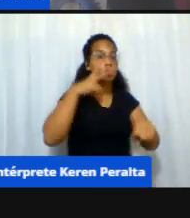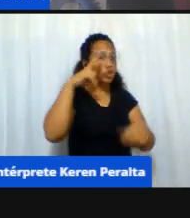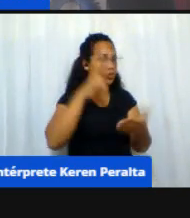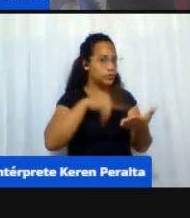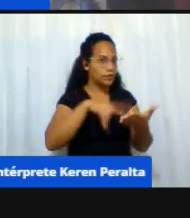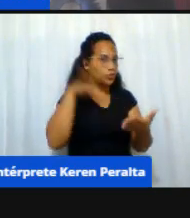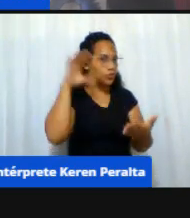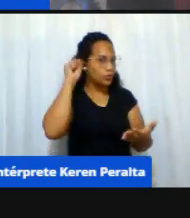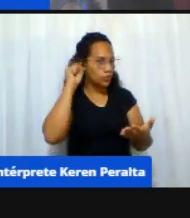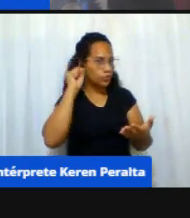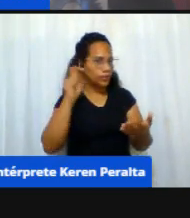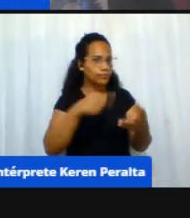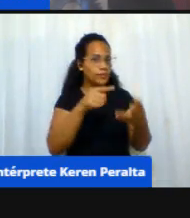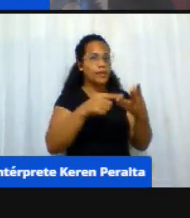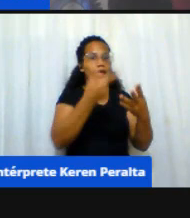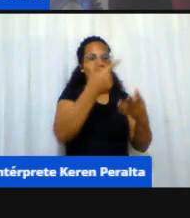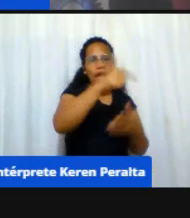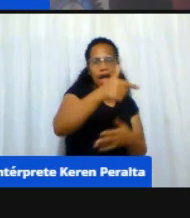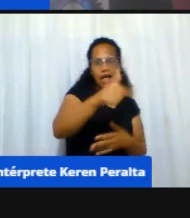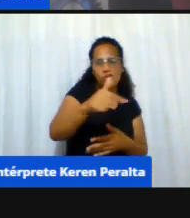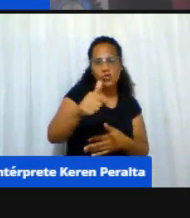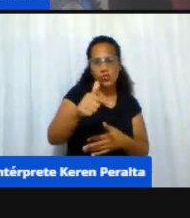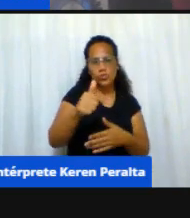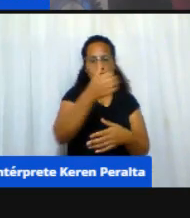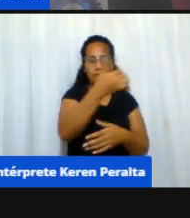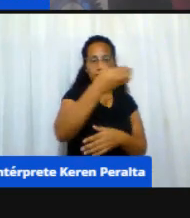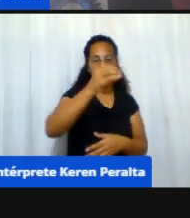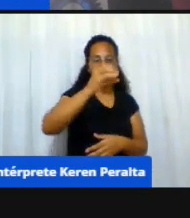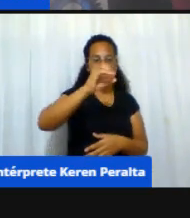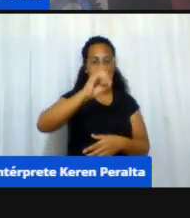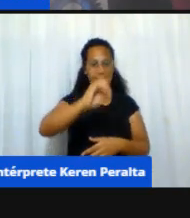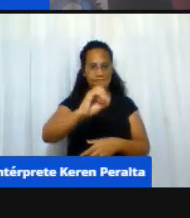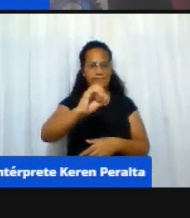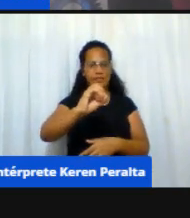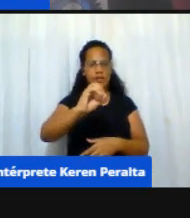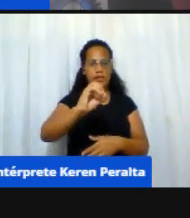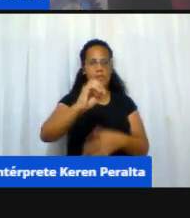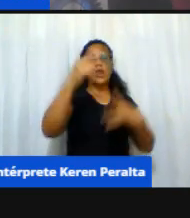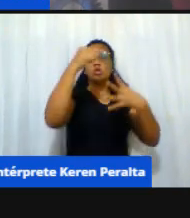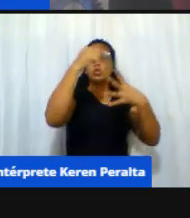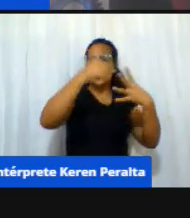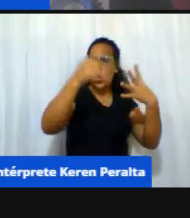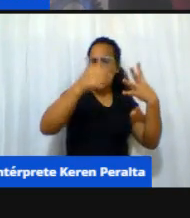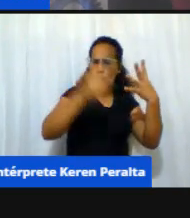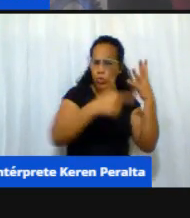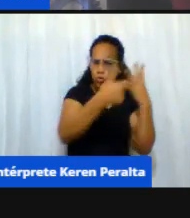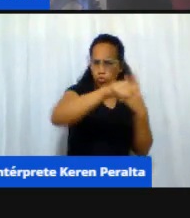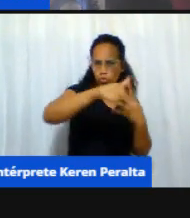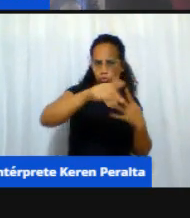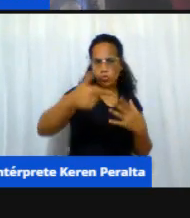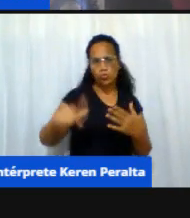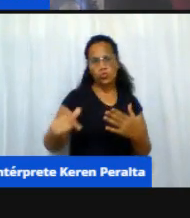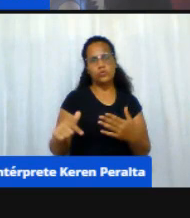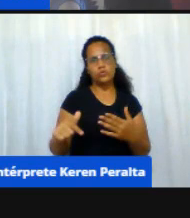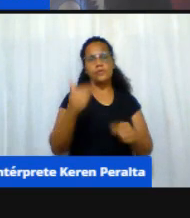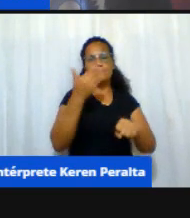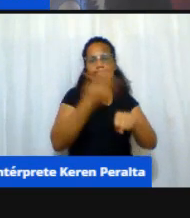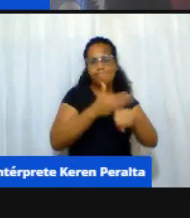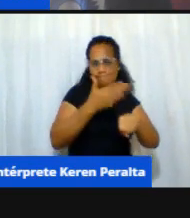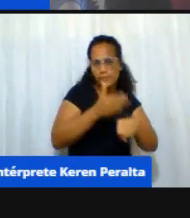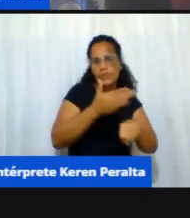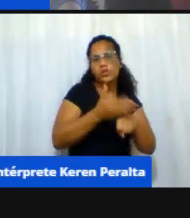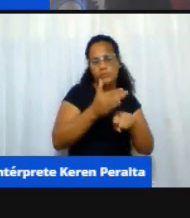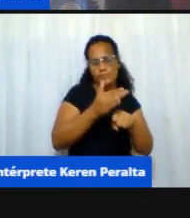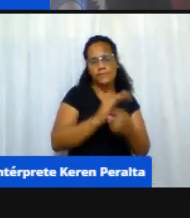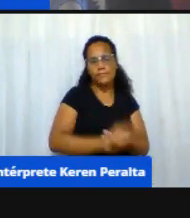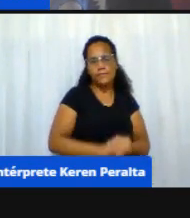outras 10 ao que se denominou todos os campos de atuação, que, como vimos anteriormente, em todas